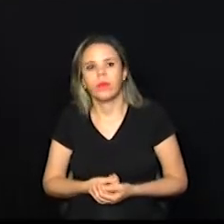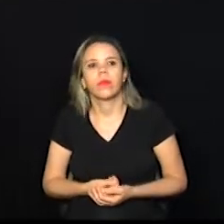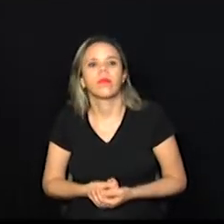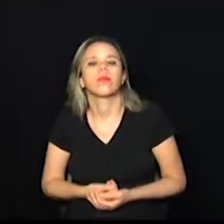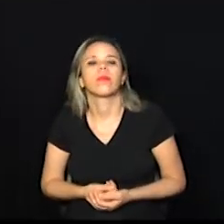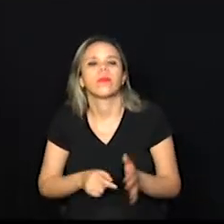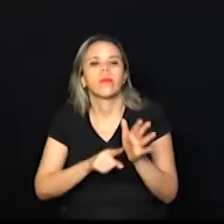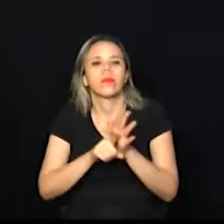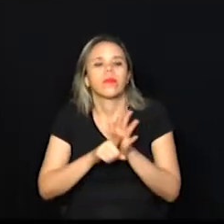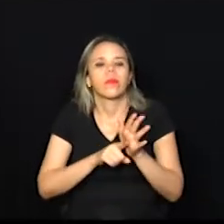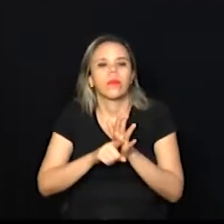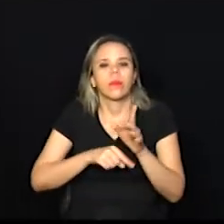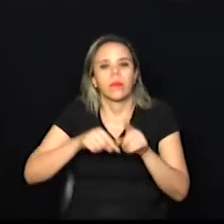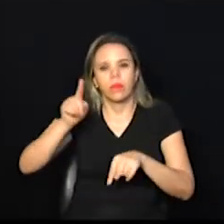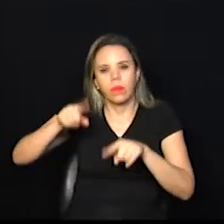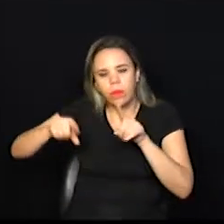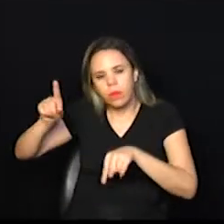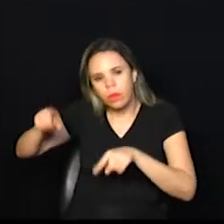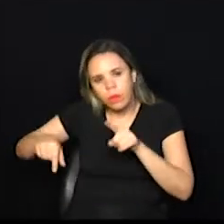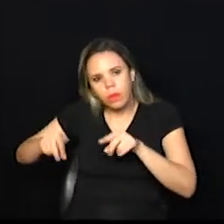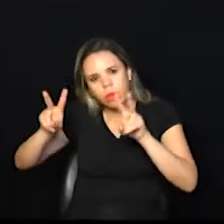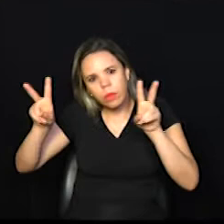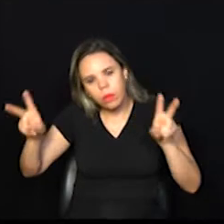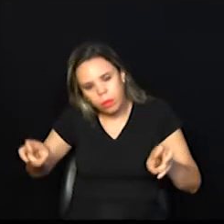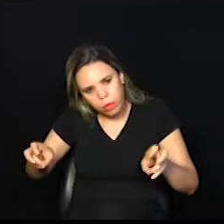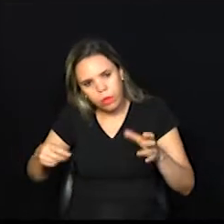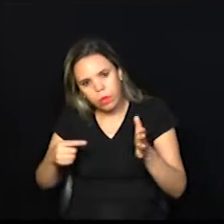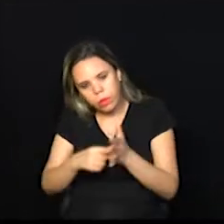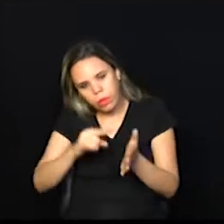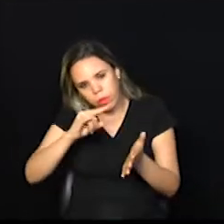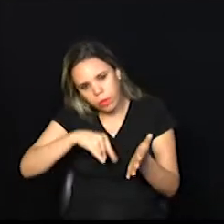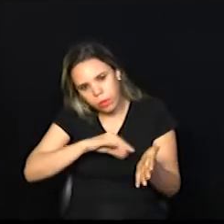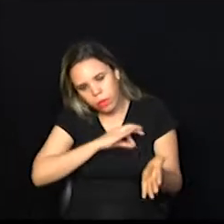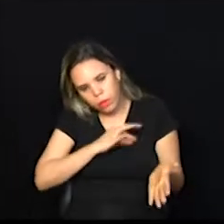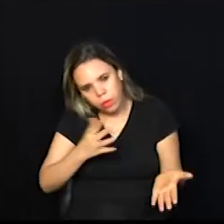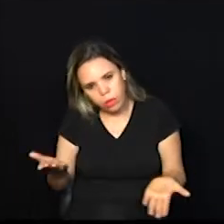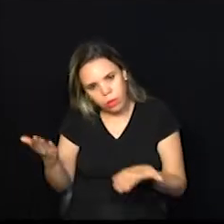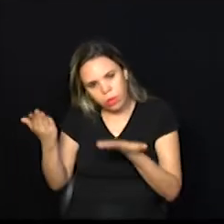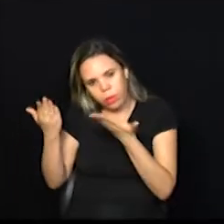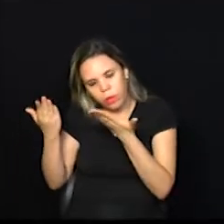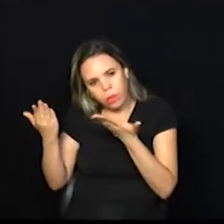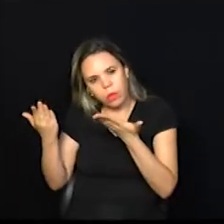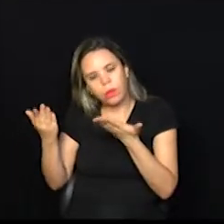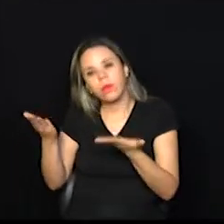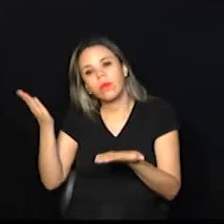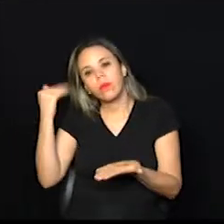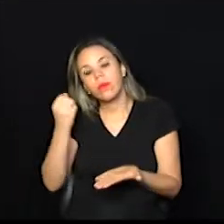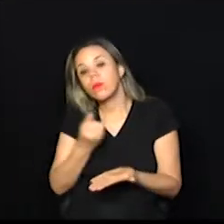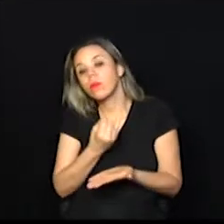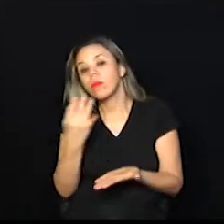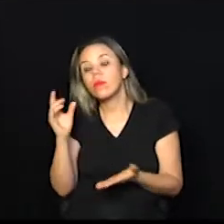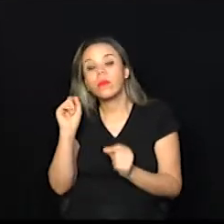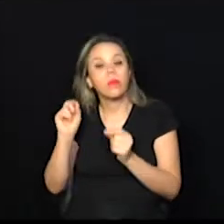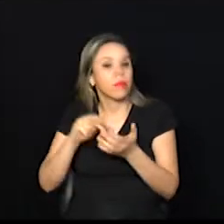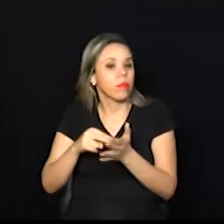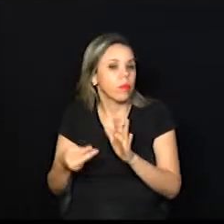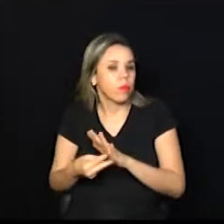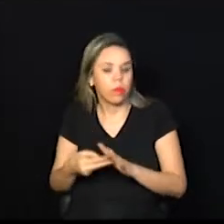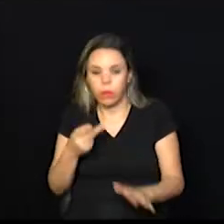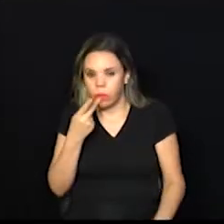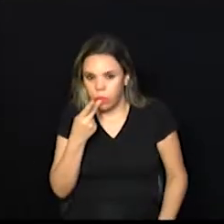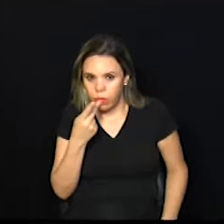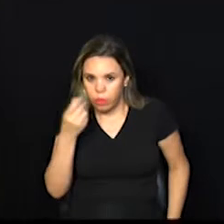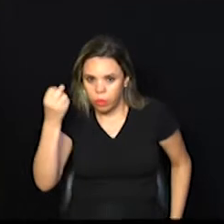Dados estatísticos referentes aos boletins de ocorrência. Então, aqui, quem são esses boletins de ocorrência? Eu volto